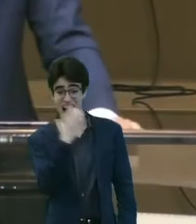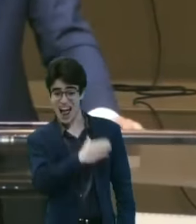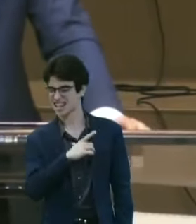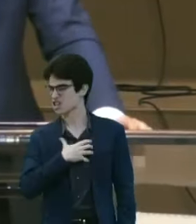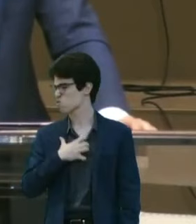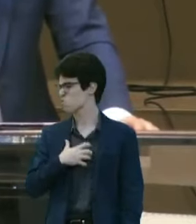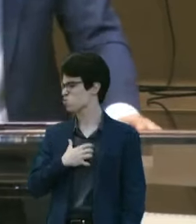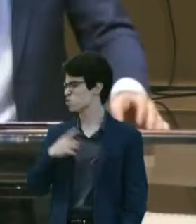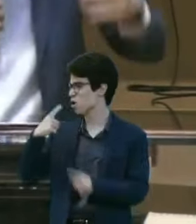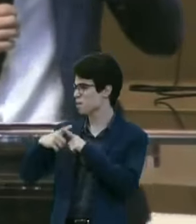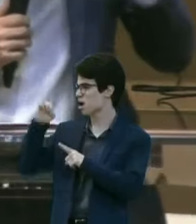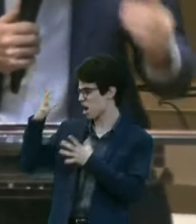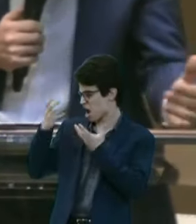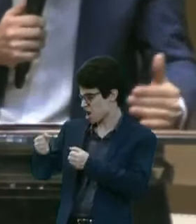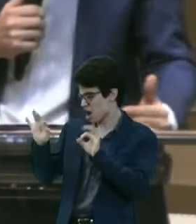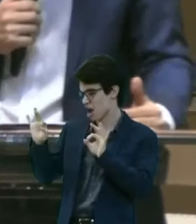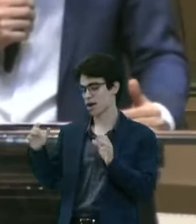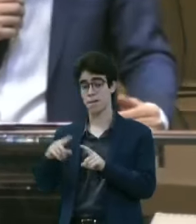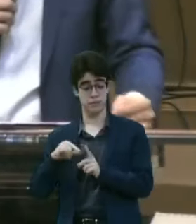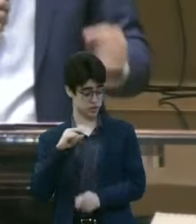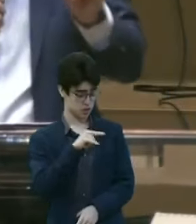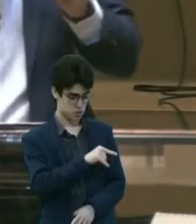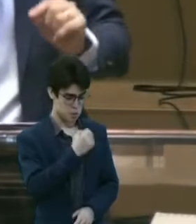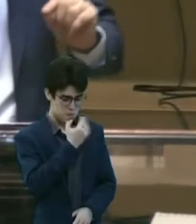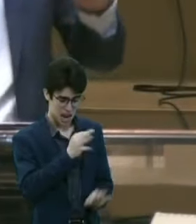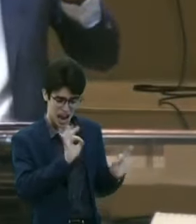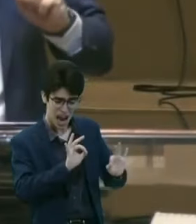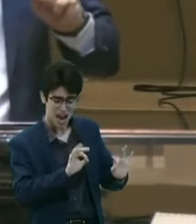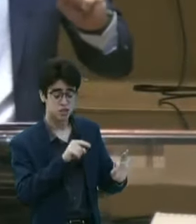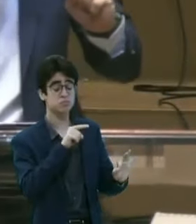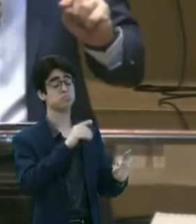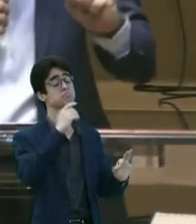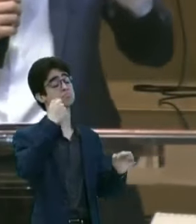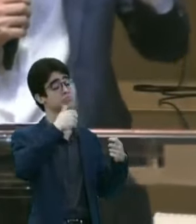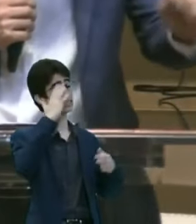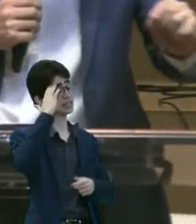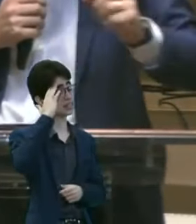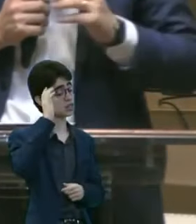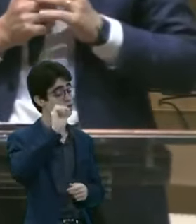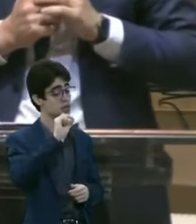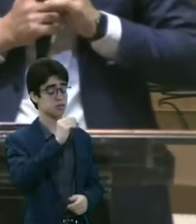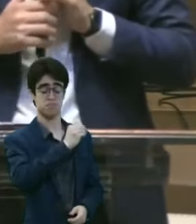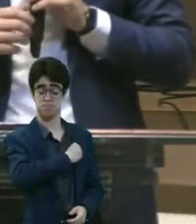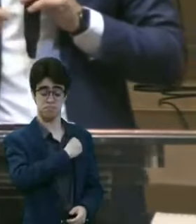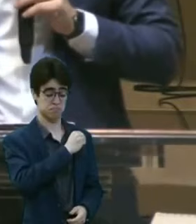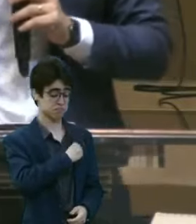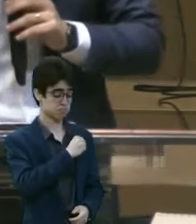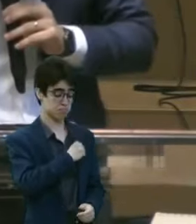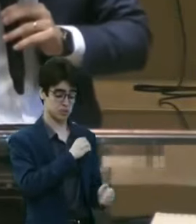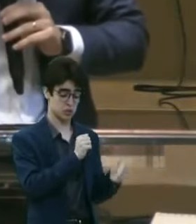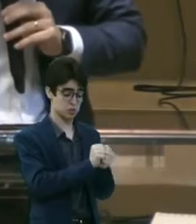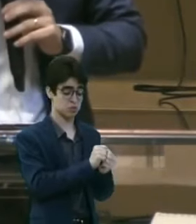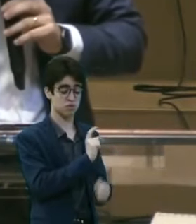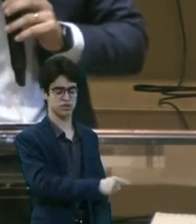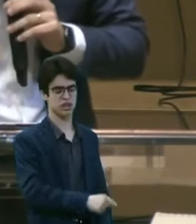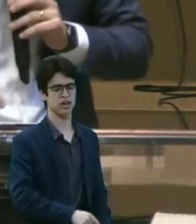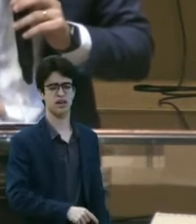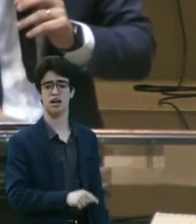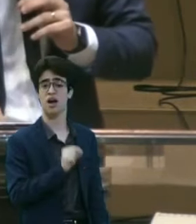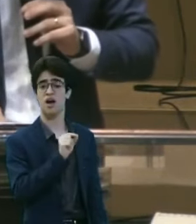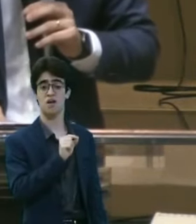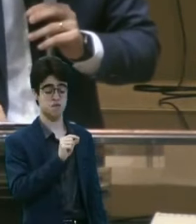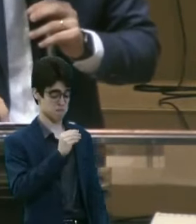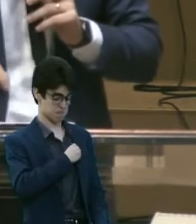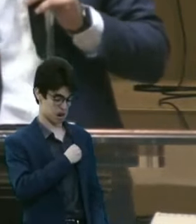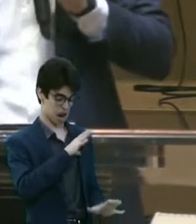oferta. Mas se não fizer, saiba que o pecado ameaça a porta. Ele deseja conquistá-lo,